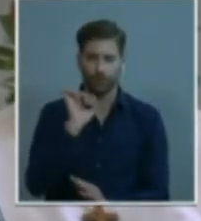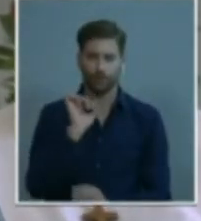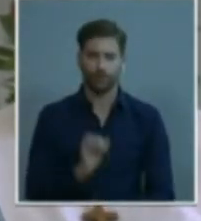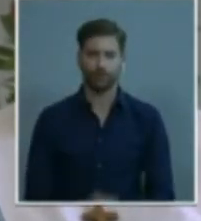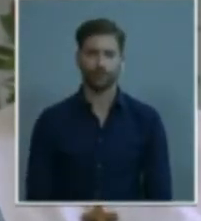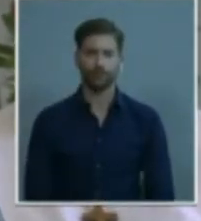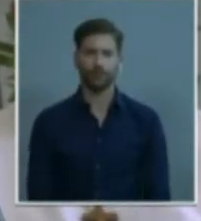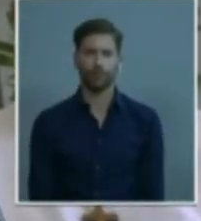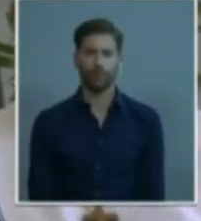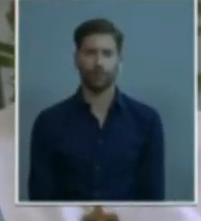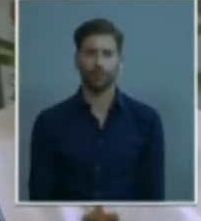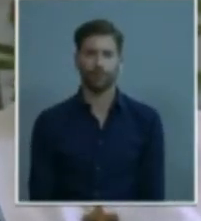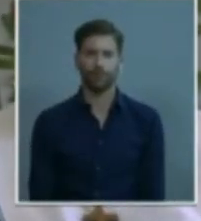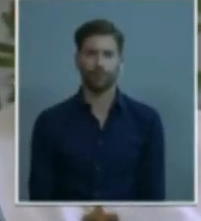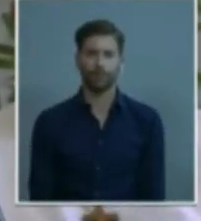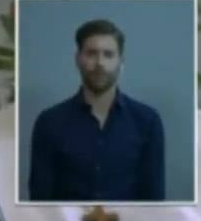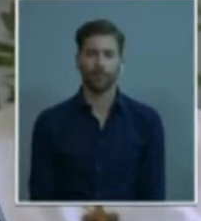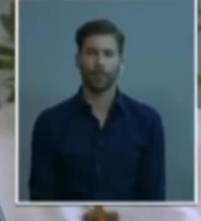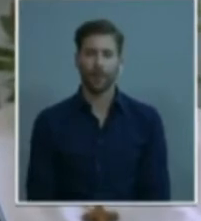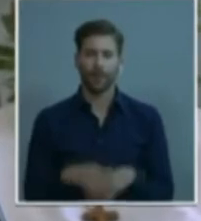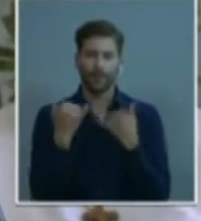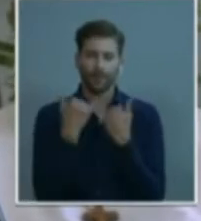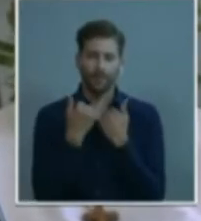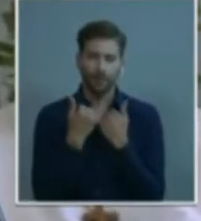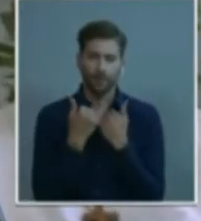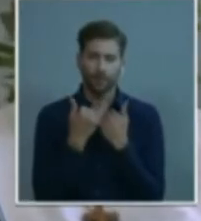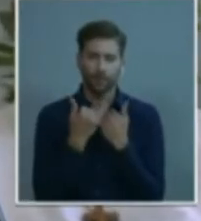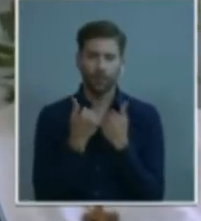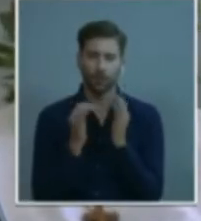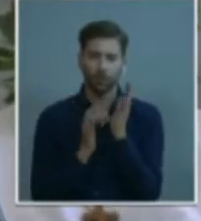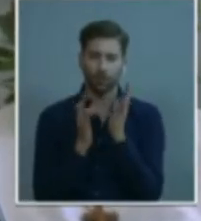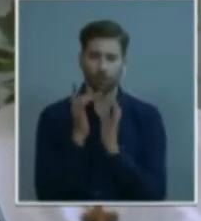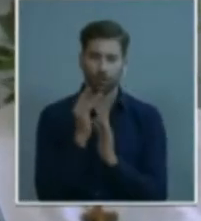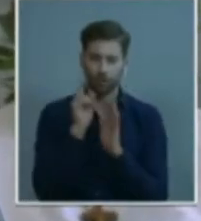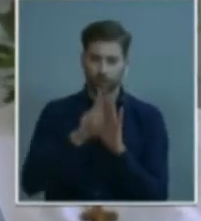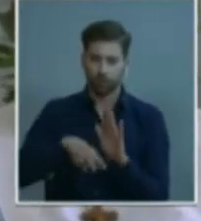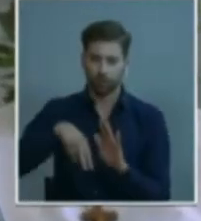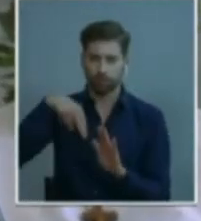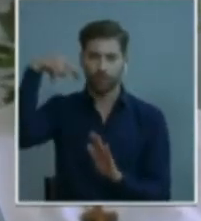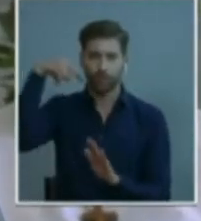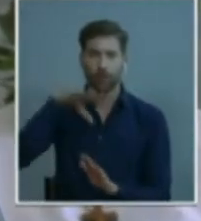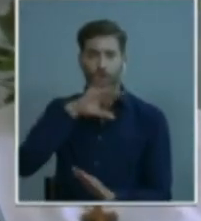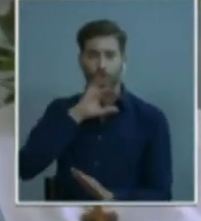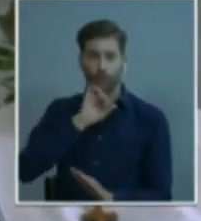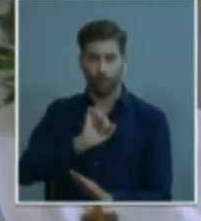E se a alegria da ressurreição de Jesus Cristo, seu Filho,